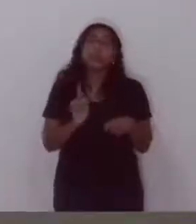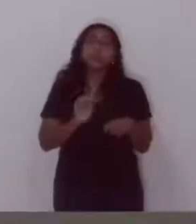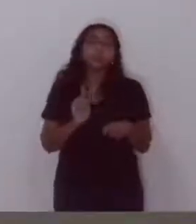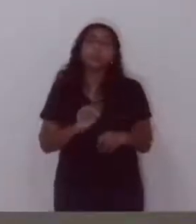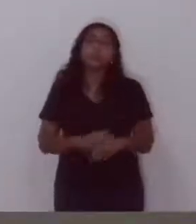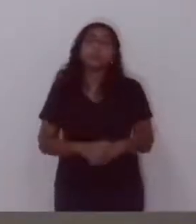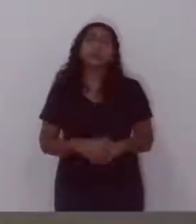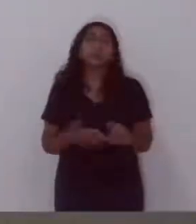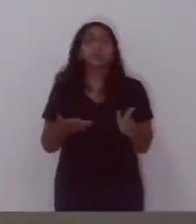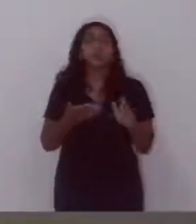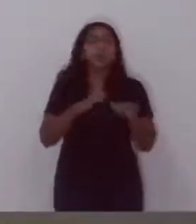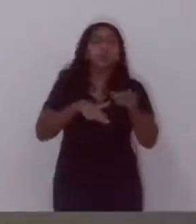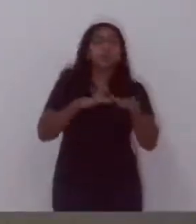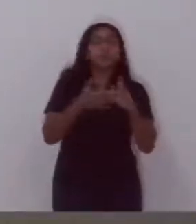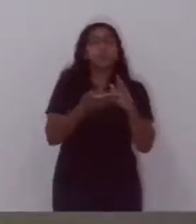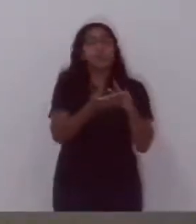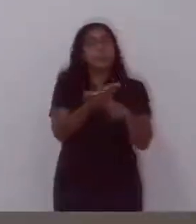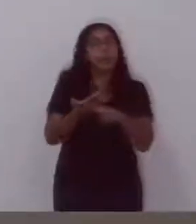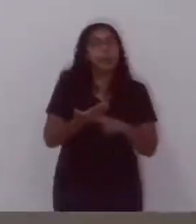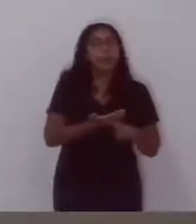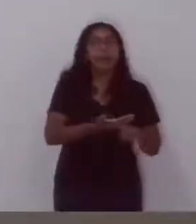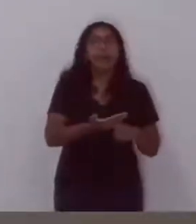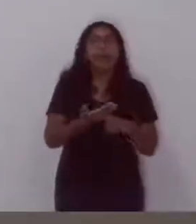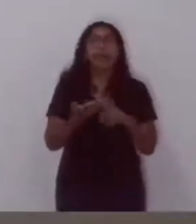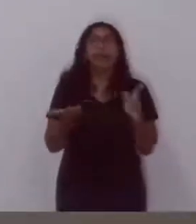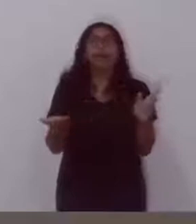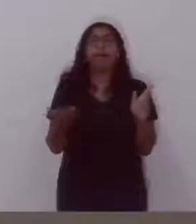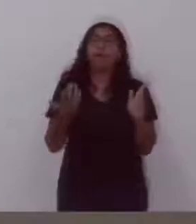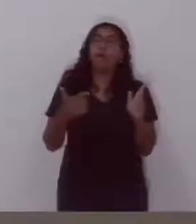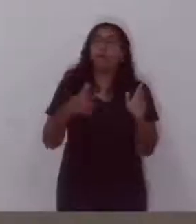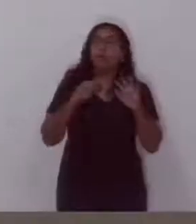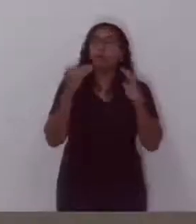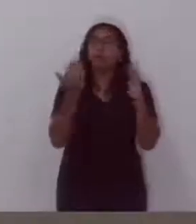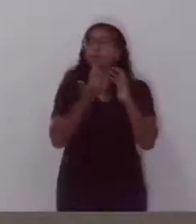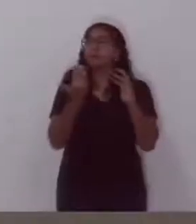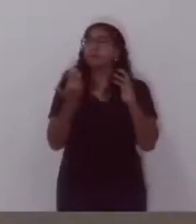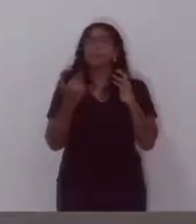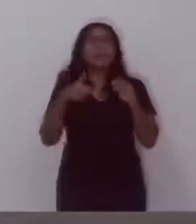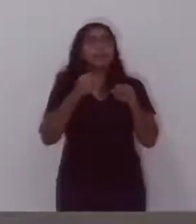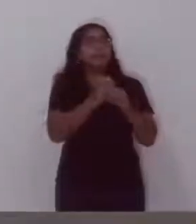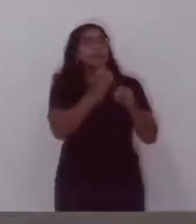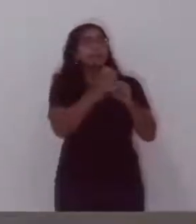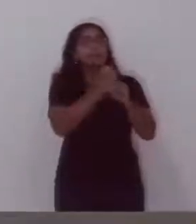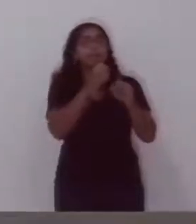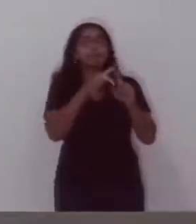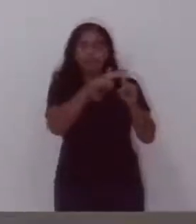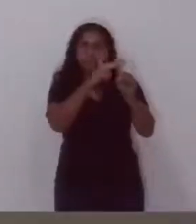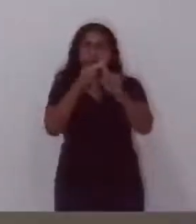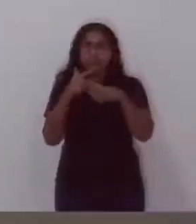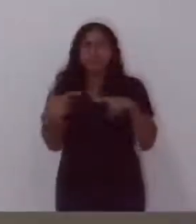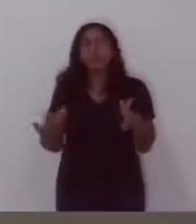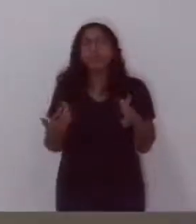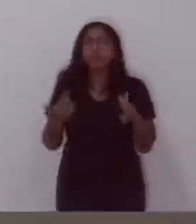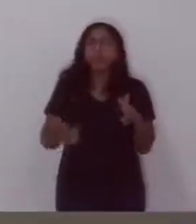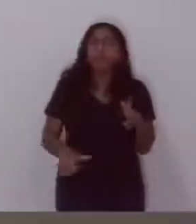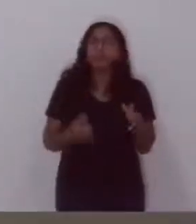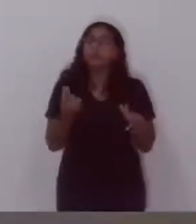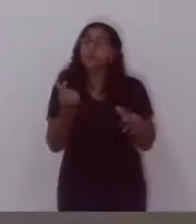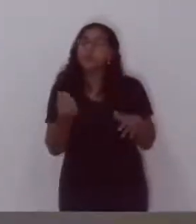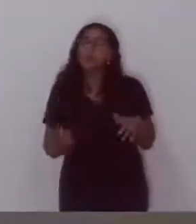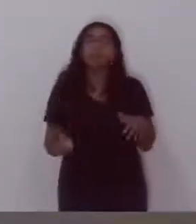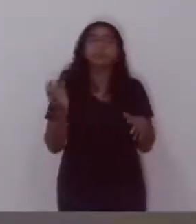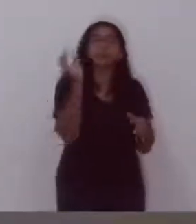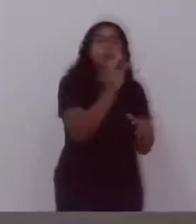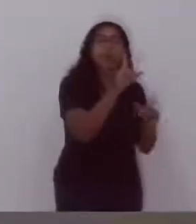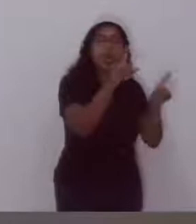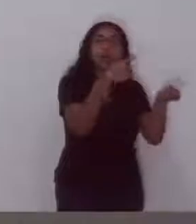selando parcerias, como a reestruturação da Câmara Municipal, como o repasse da orquestra aqui da cidade de